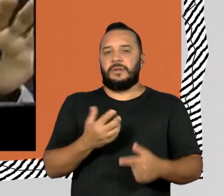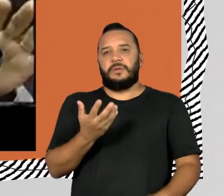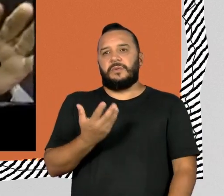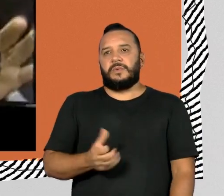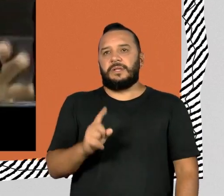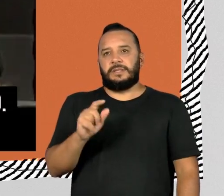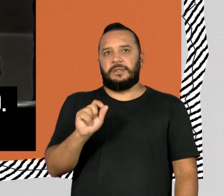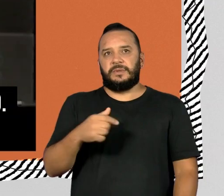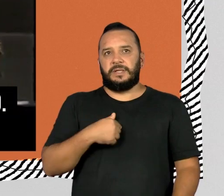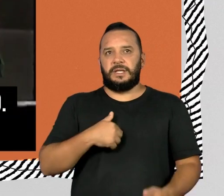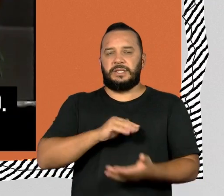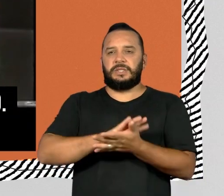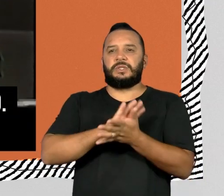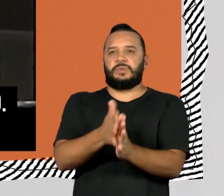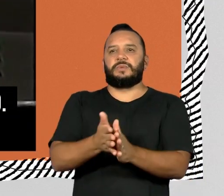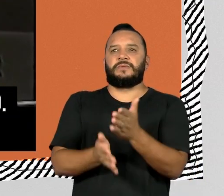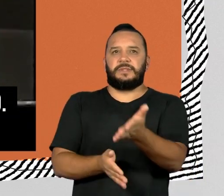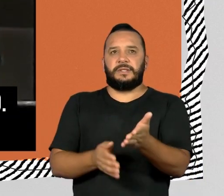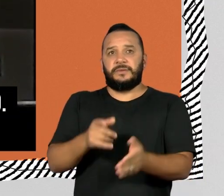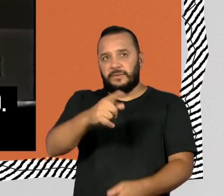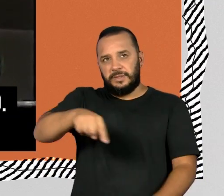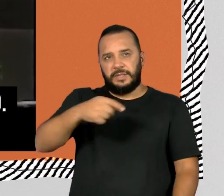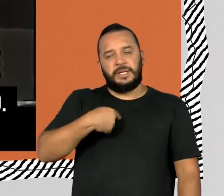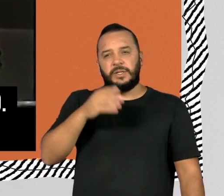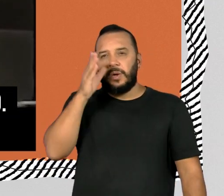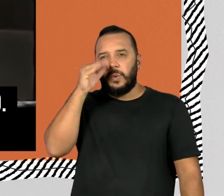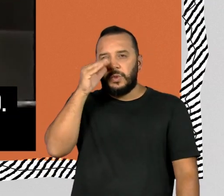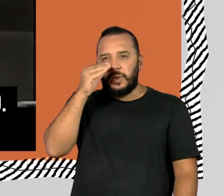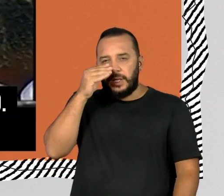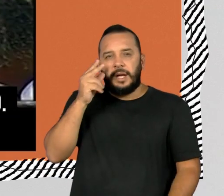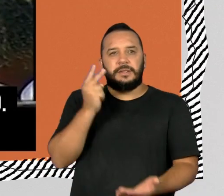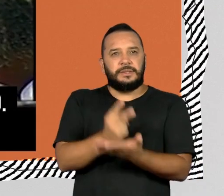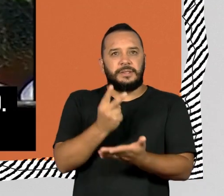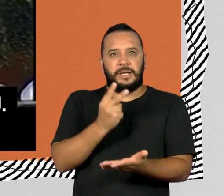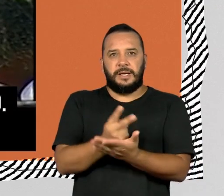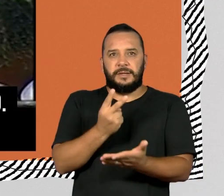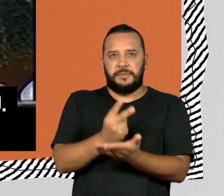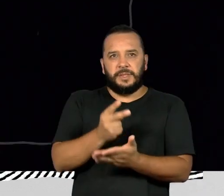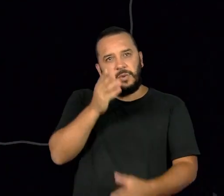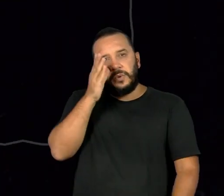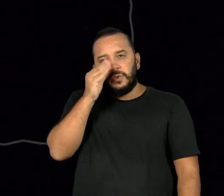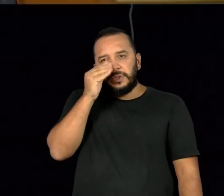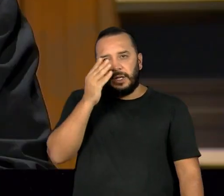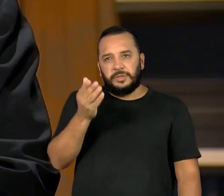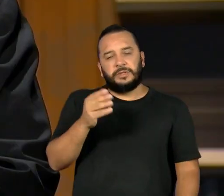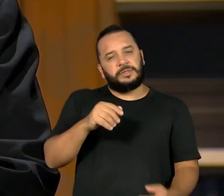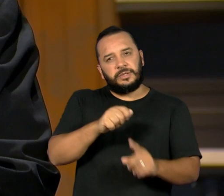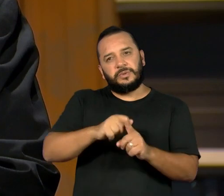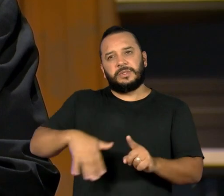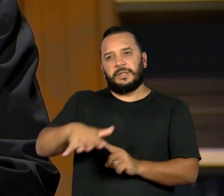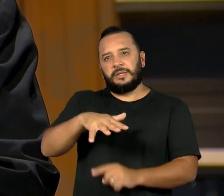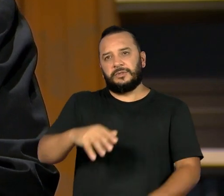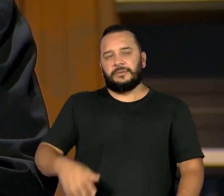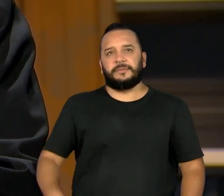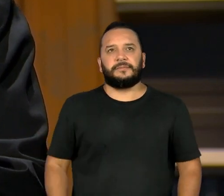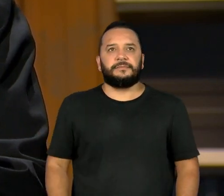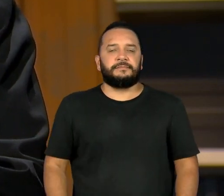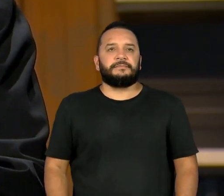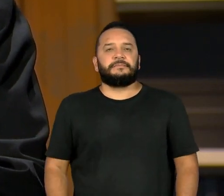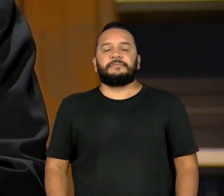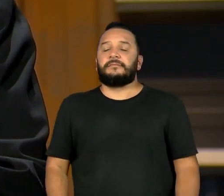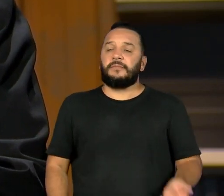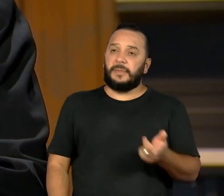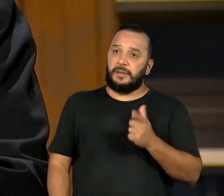em vocês a curiosidade permanente diante do mundo. Eu acho que a gente tem tanto o